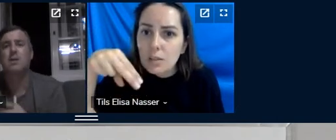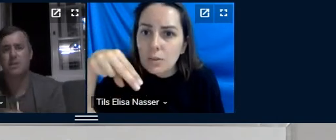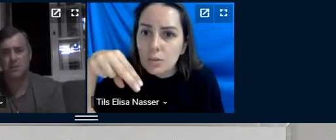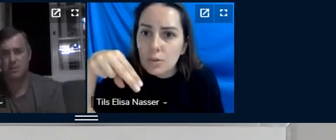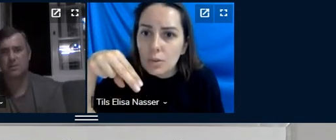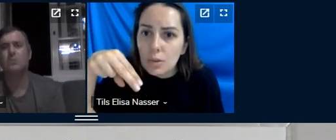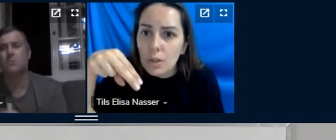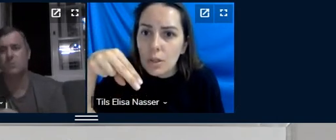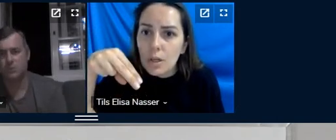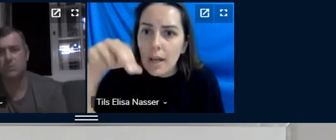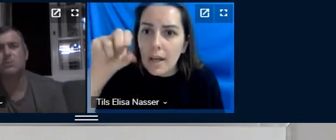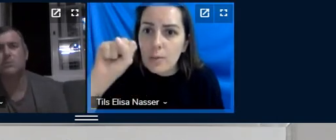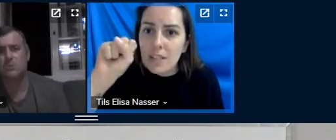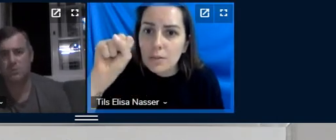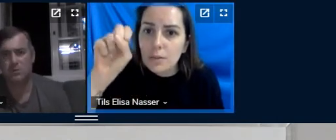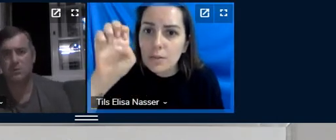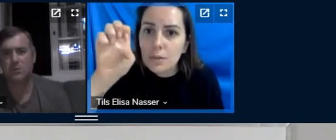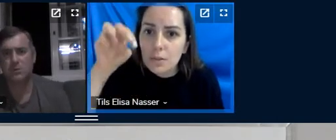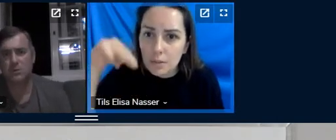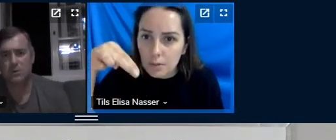F